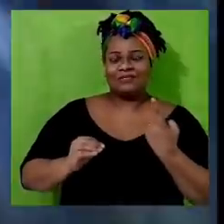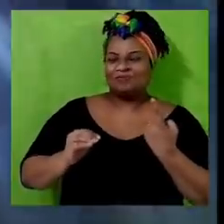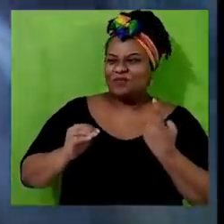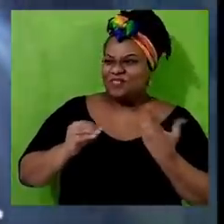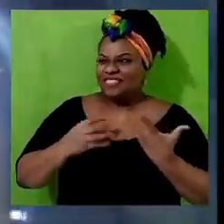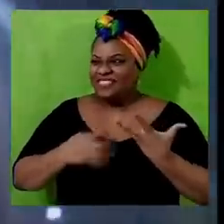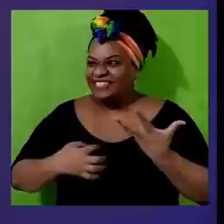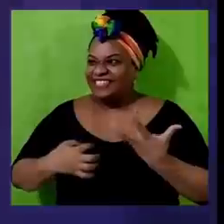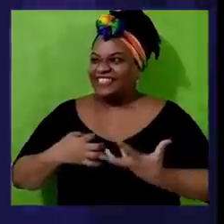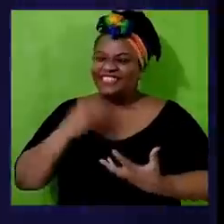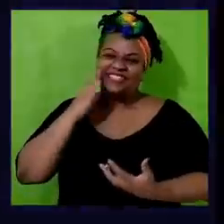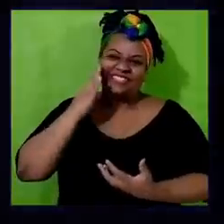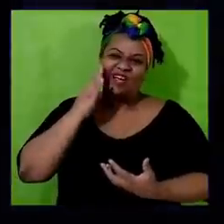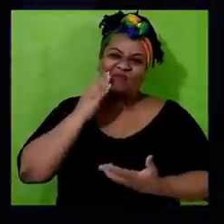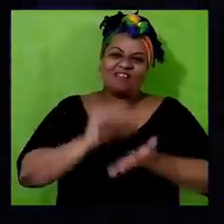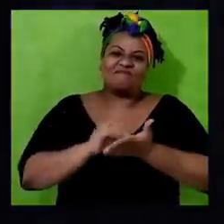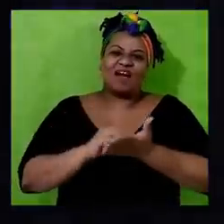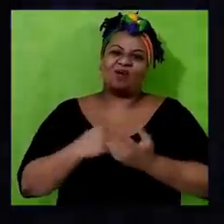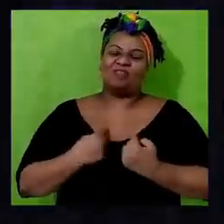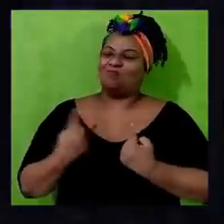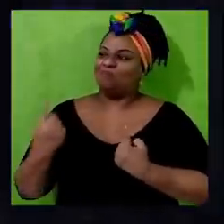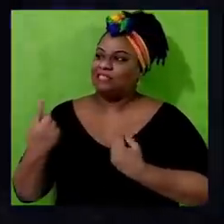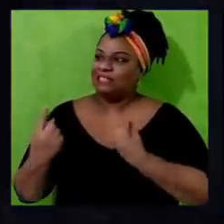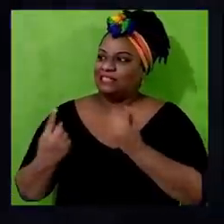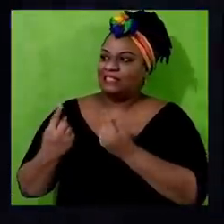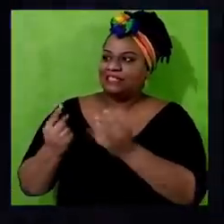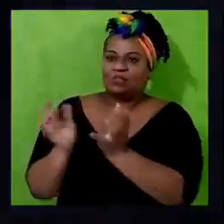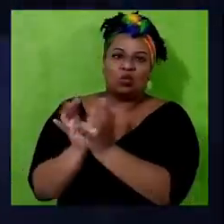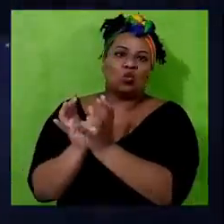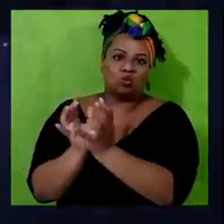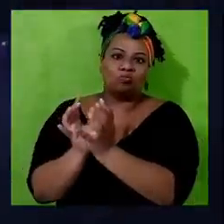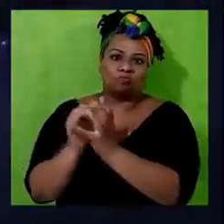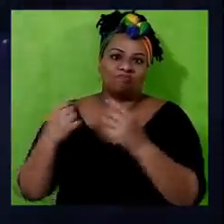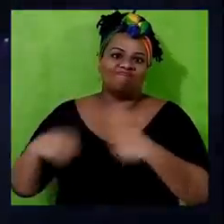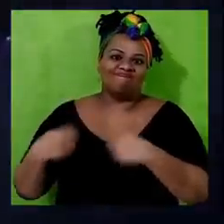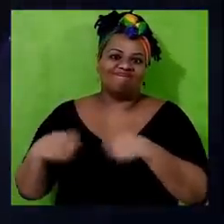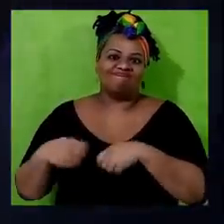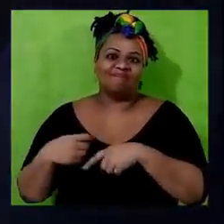querido demais, eu sei que a falta que qualquer membro da banda faz.